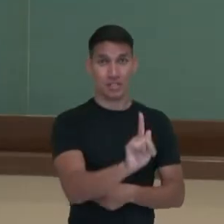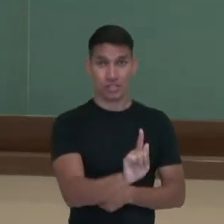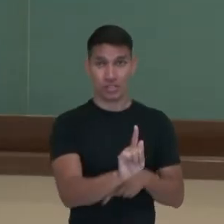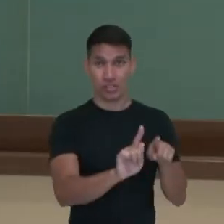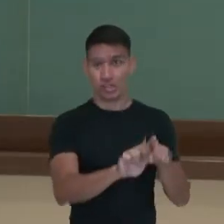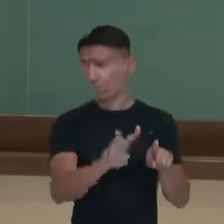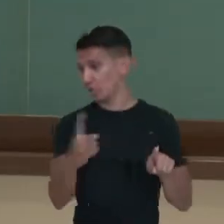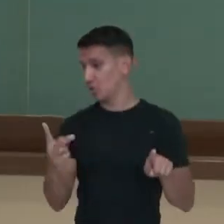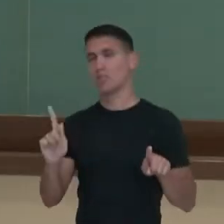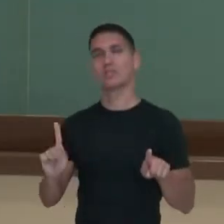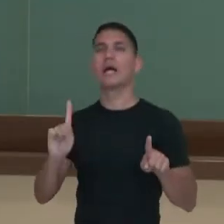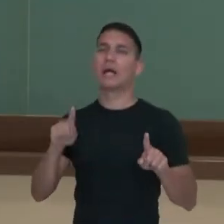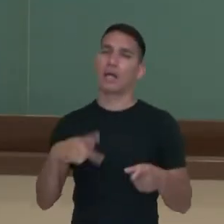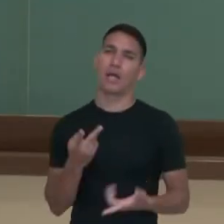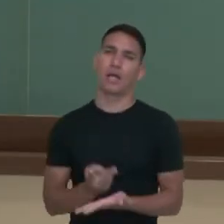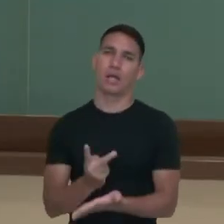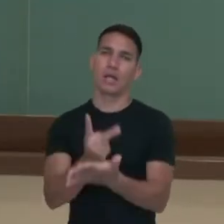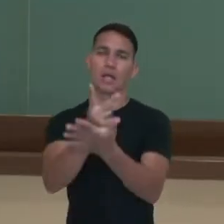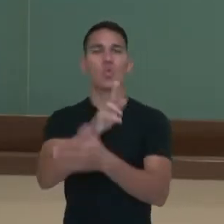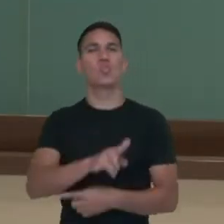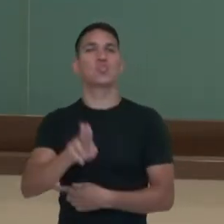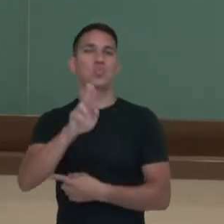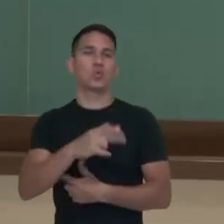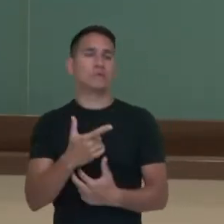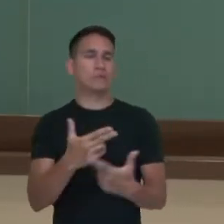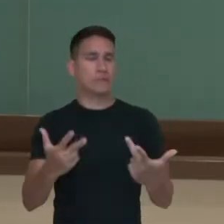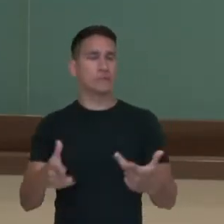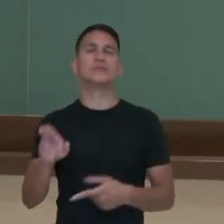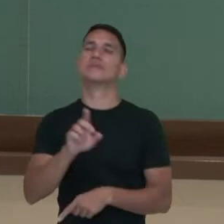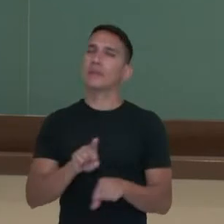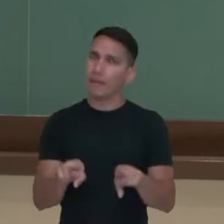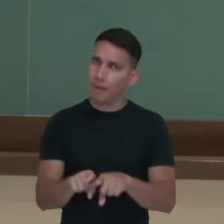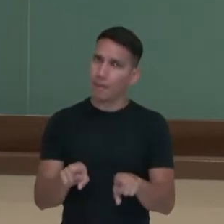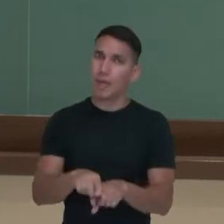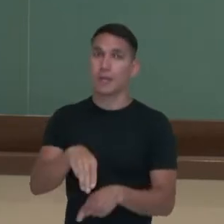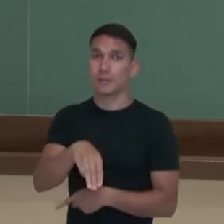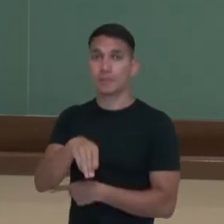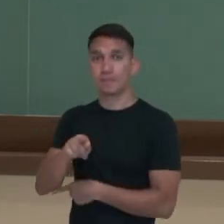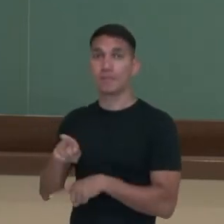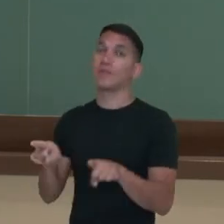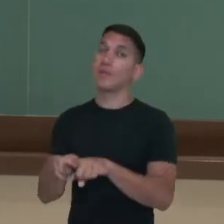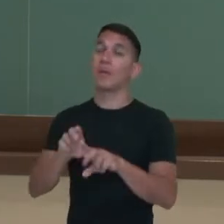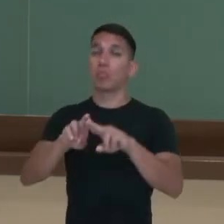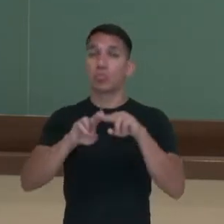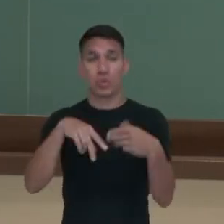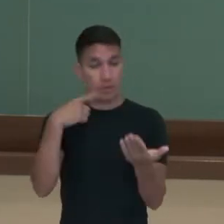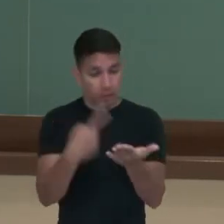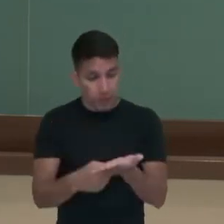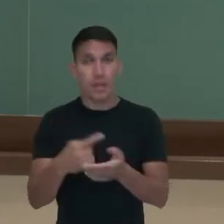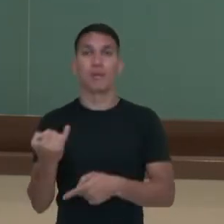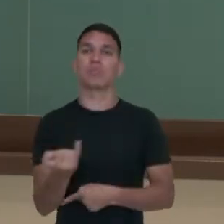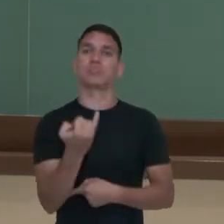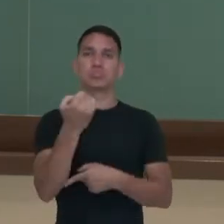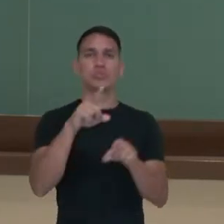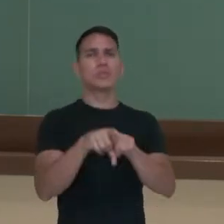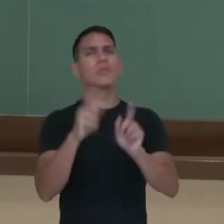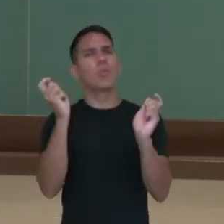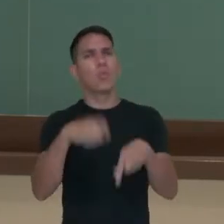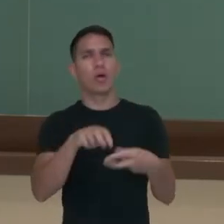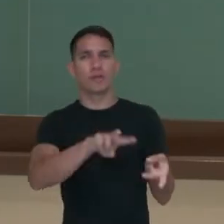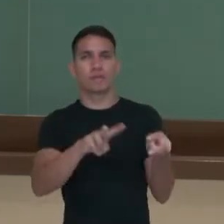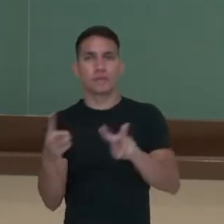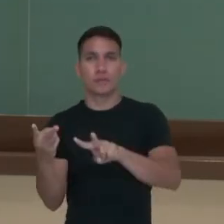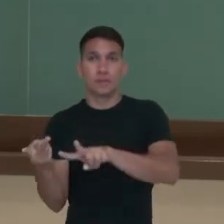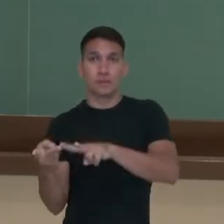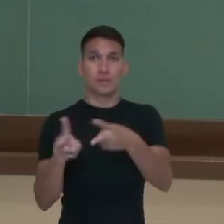usamos muito aí nos nossos exercícios de química, miligrama também. Então, são unidades importantes para você saber fazer a conversão